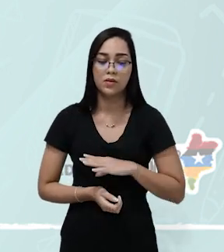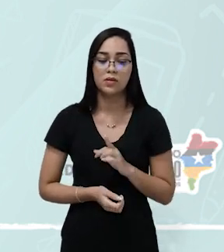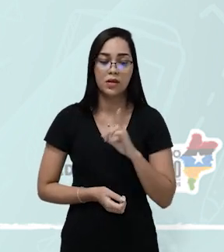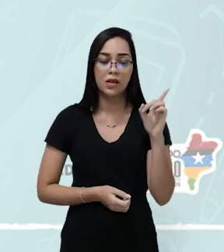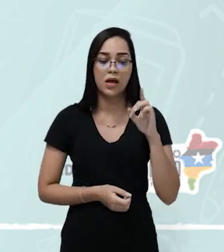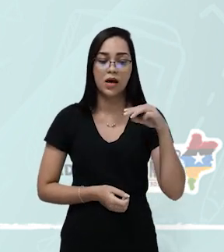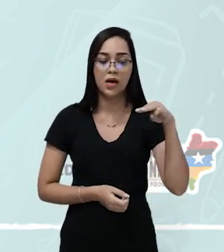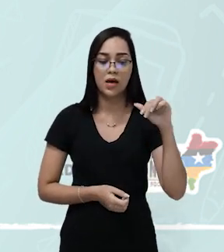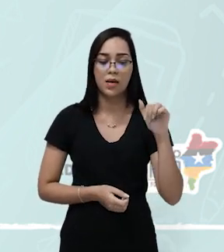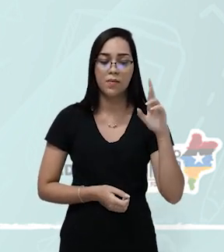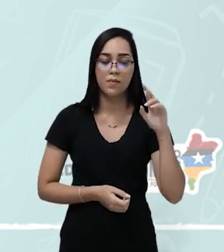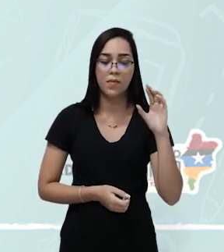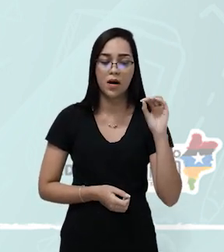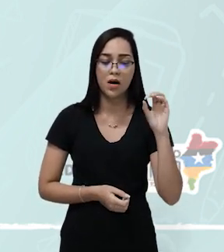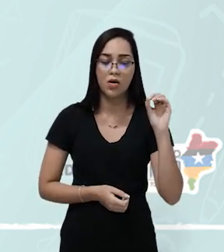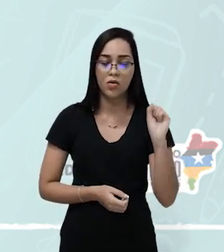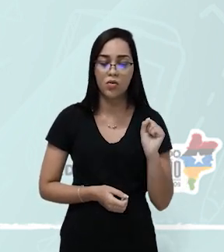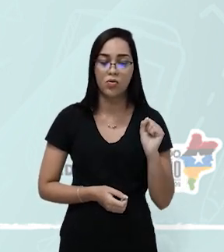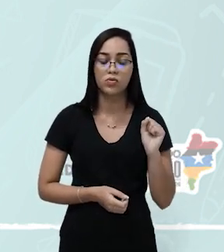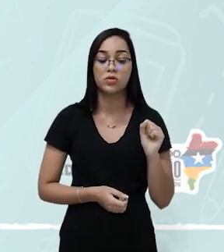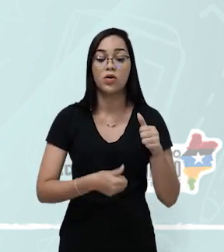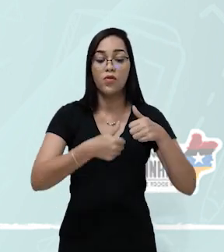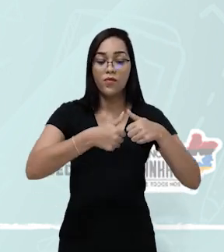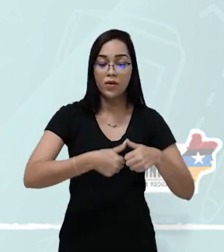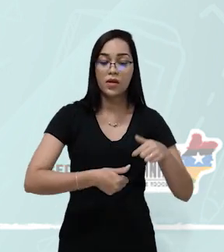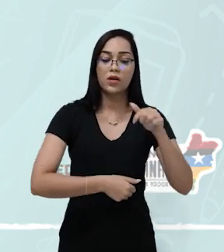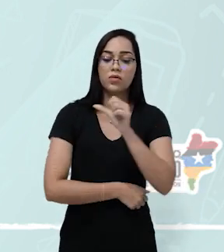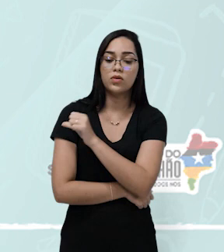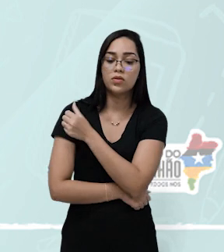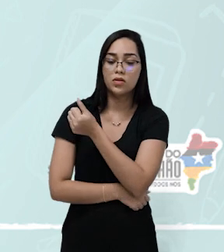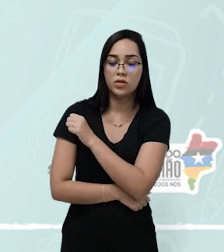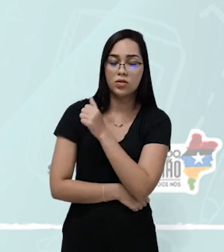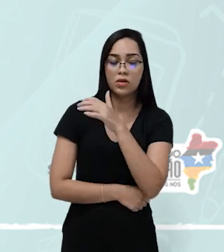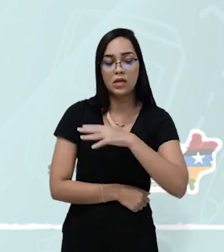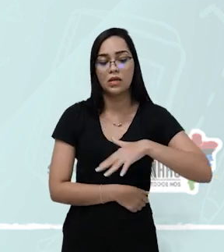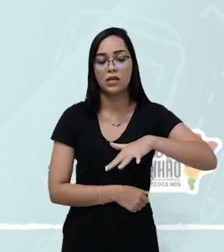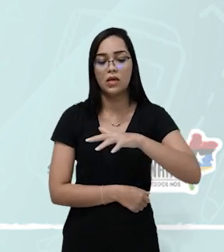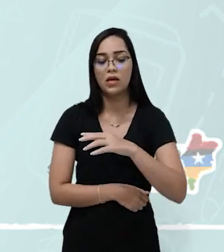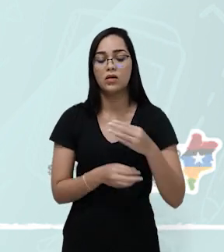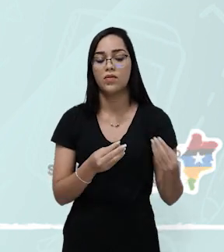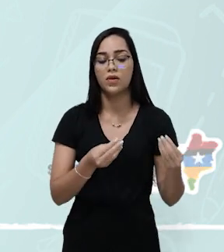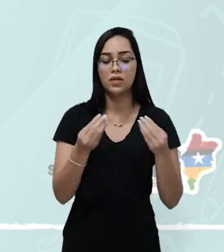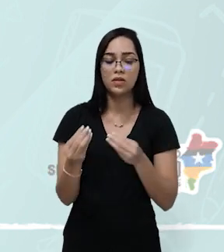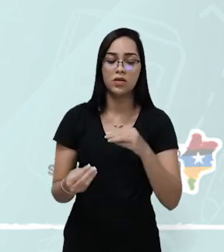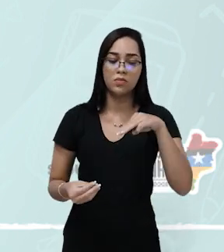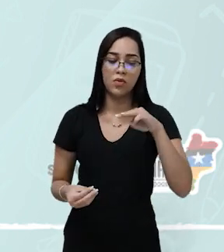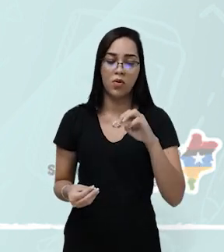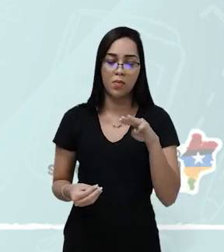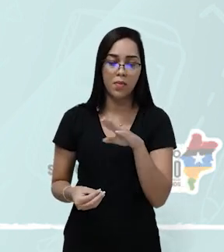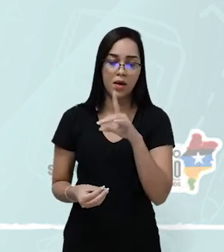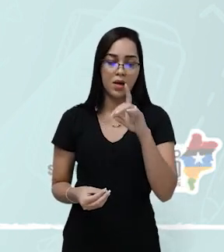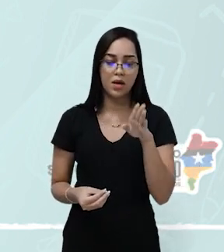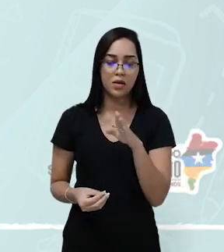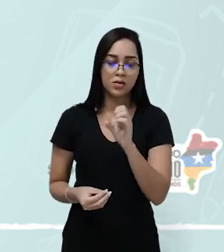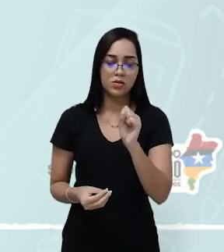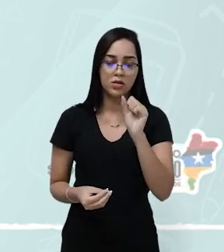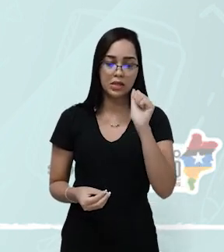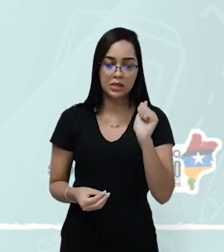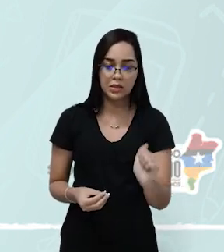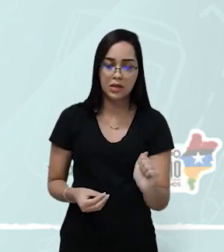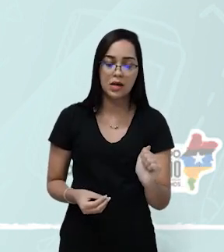derrotas portuguesas sofridas no Marrocos. Assim, ele fixa-se no Rio de